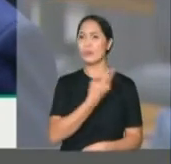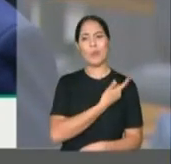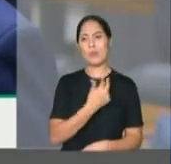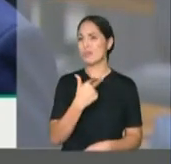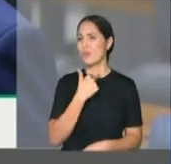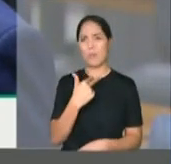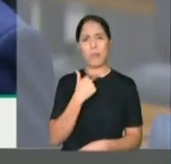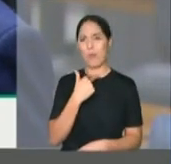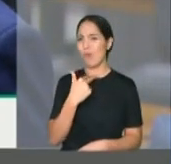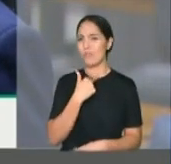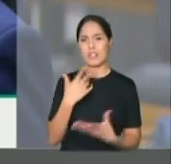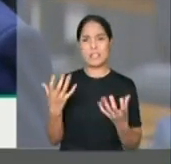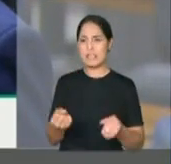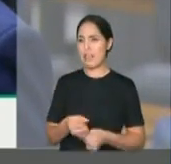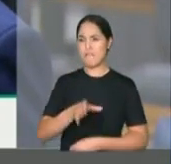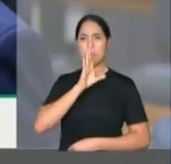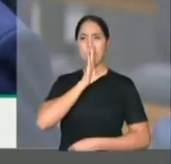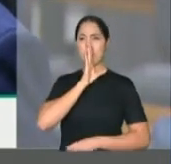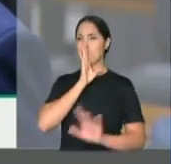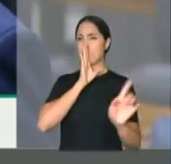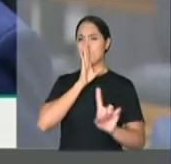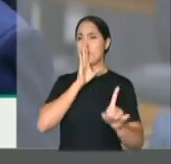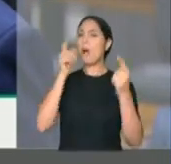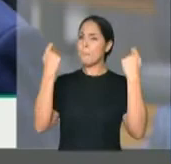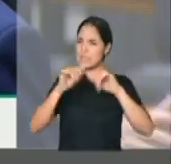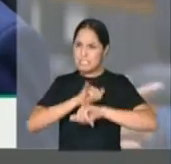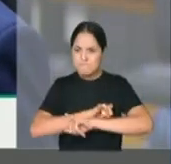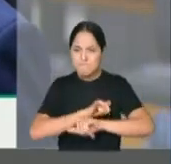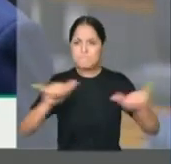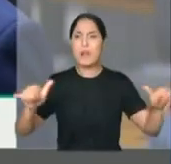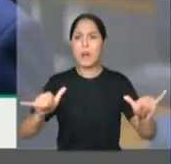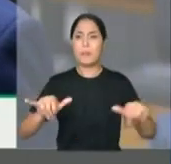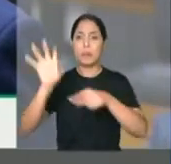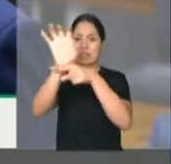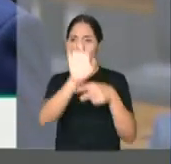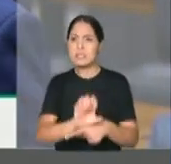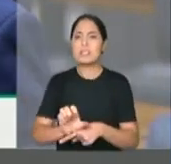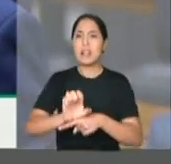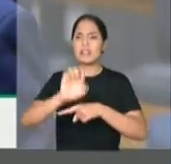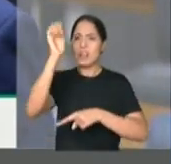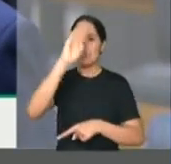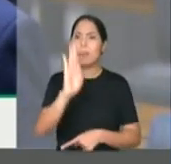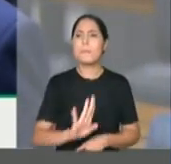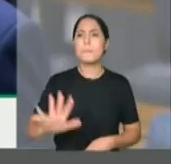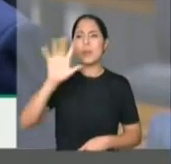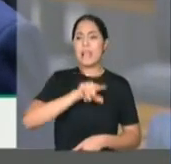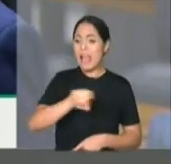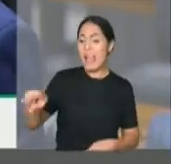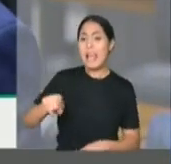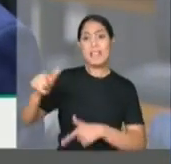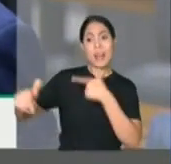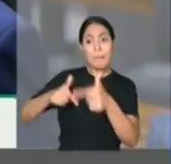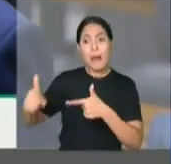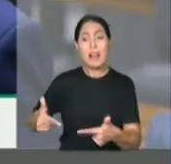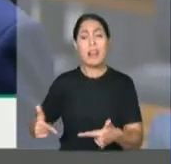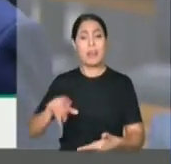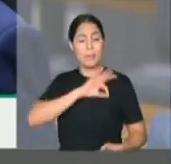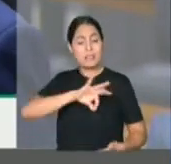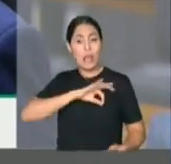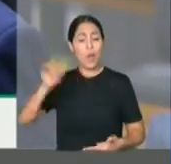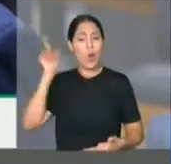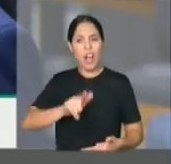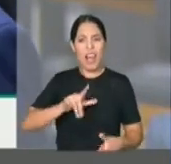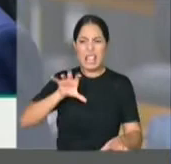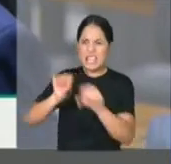pode de forma alguma ficar calado quando a gente vê em diferentes estados do brasil motoristas que estão trabalhando para sustentar suas famílias serem